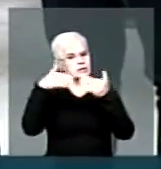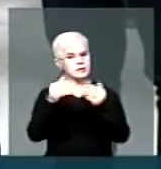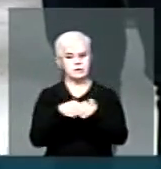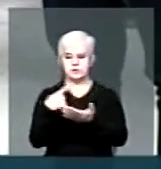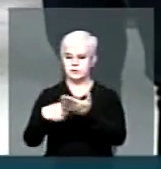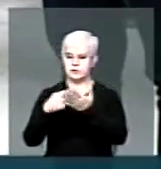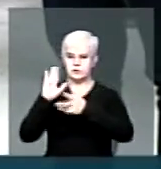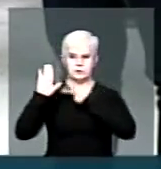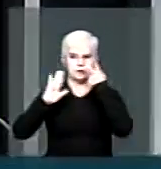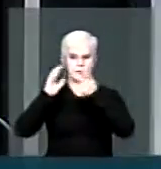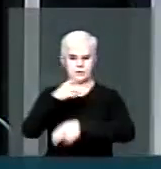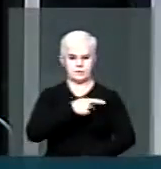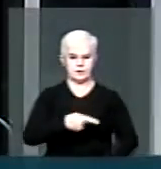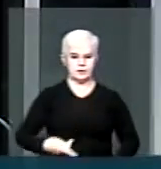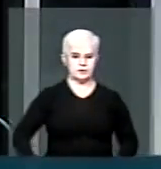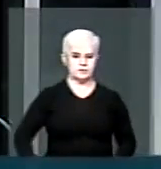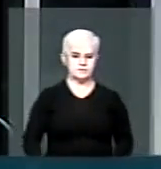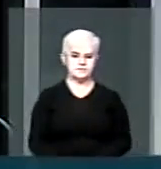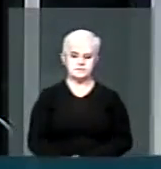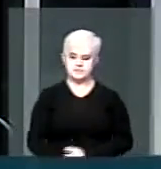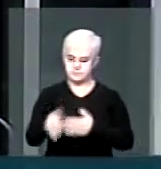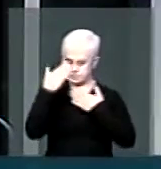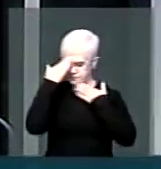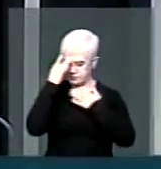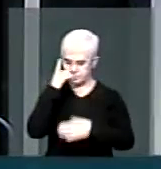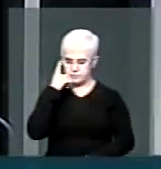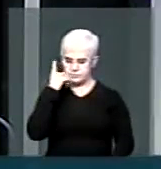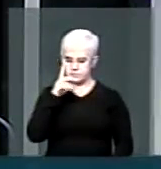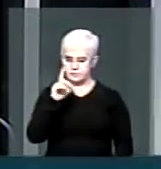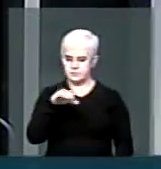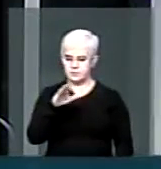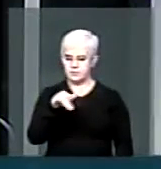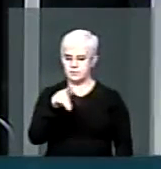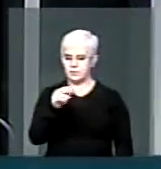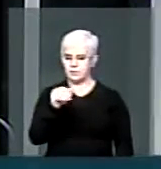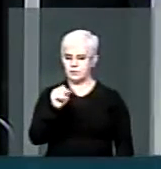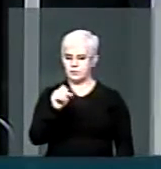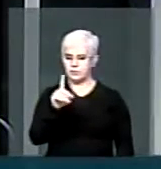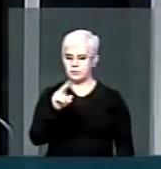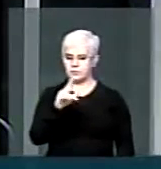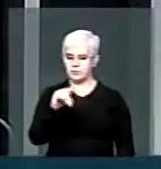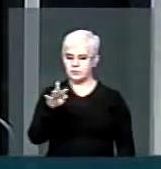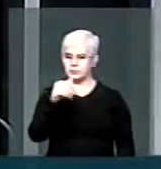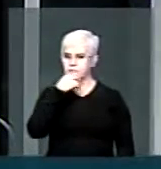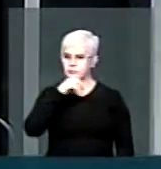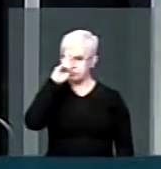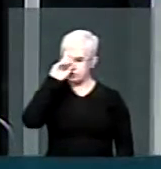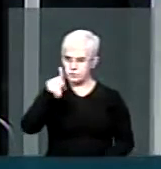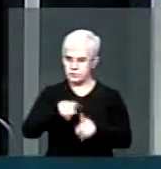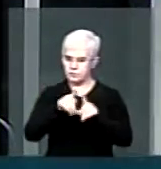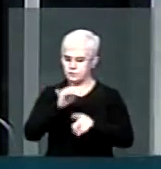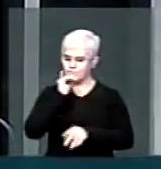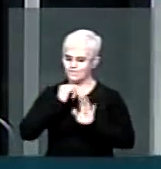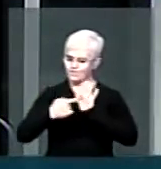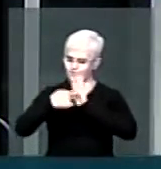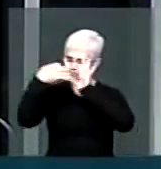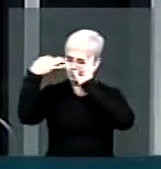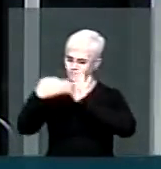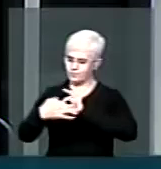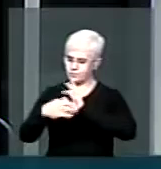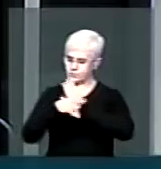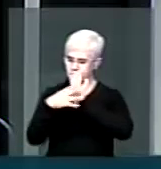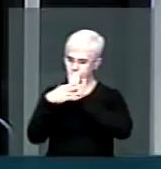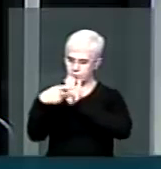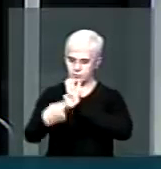campanha presidencial. Obrigada, deputado Domingos Dutra, Vossa Excelência, que também é um exemplo de parlamentar nesta casa.